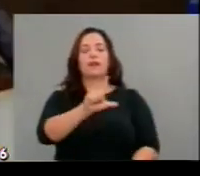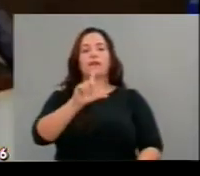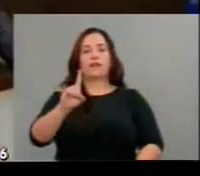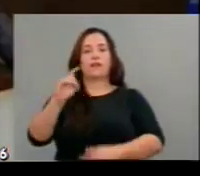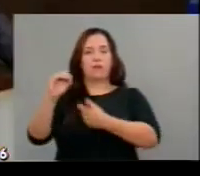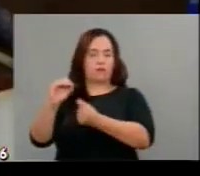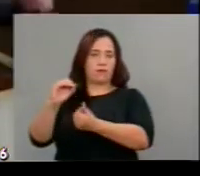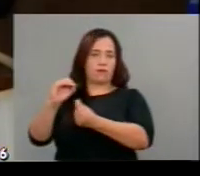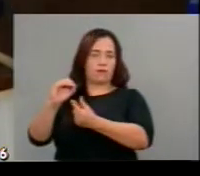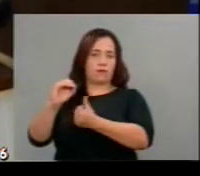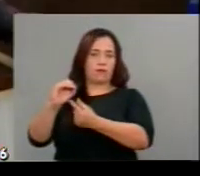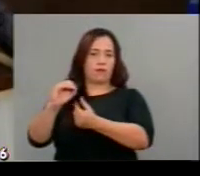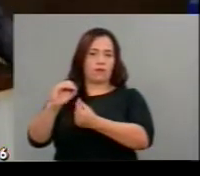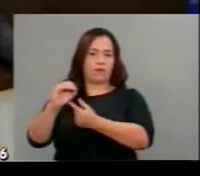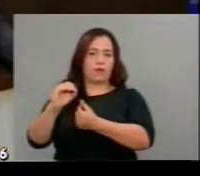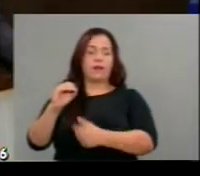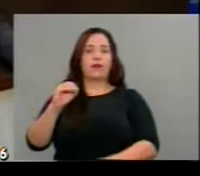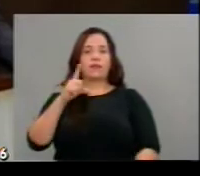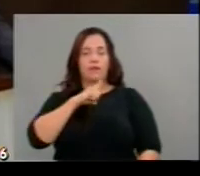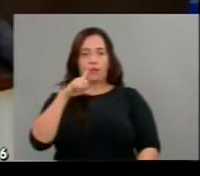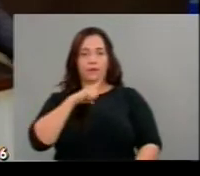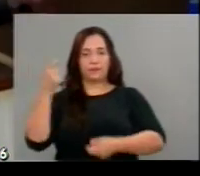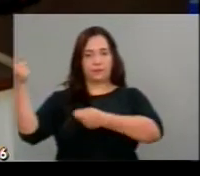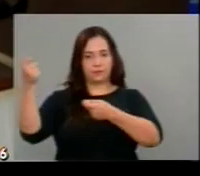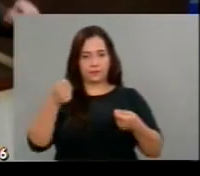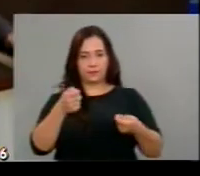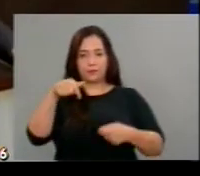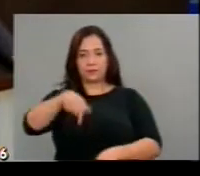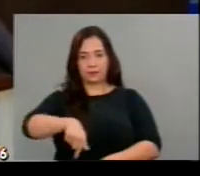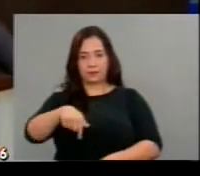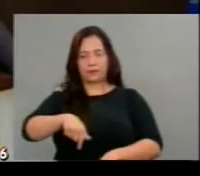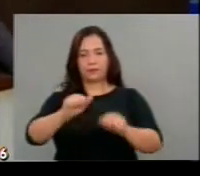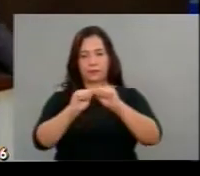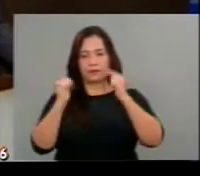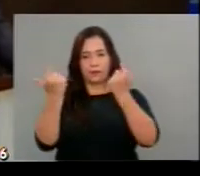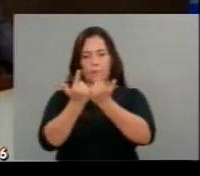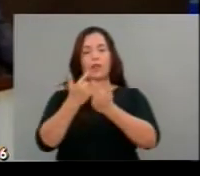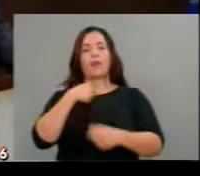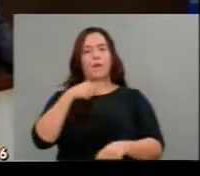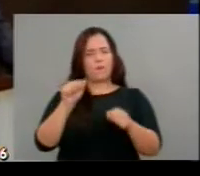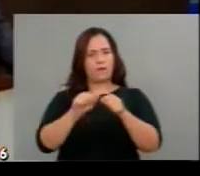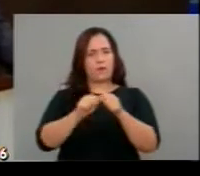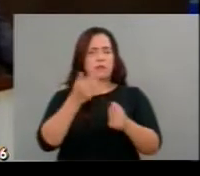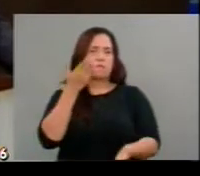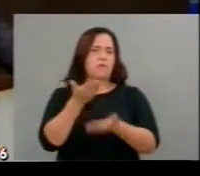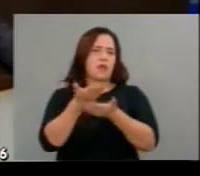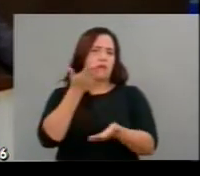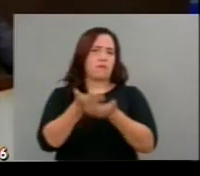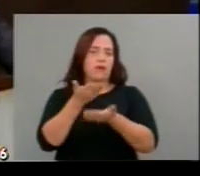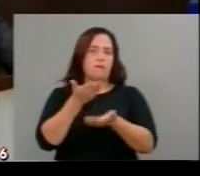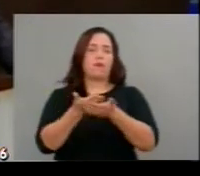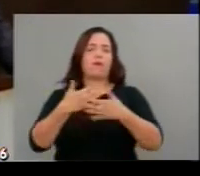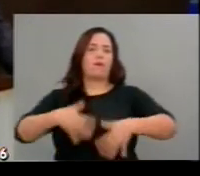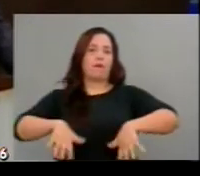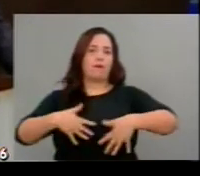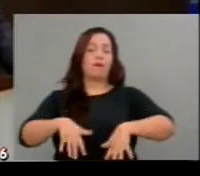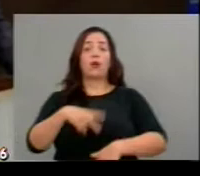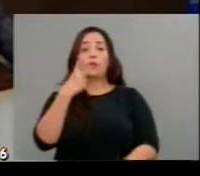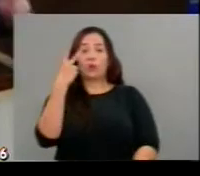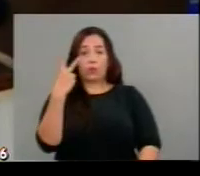Orçamentárias veio aqui a esta casa, eu fiz várias emendas. 2